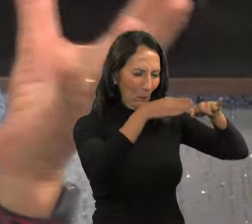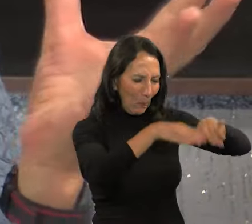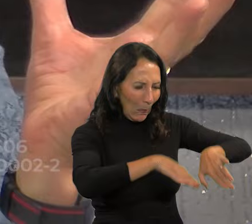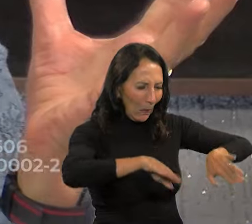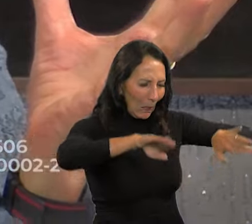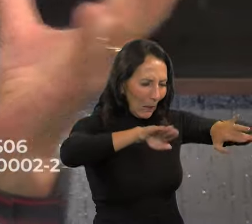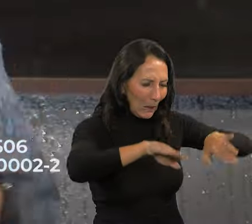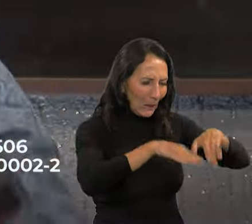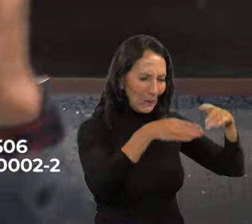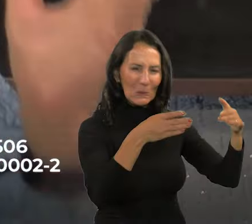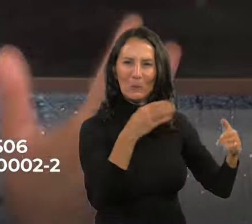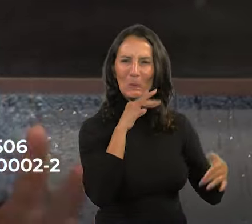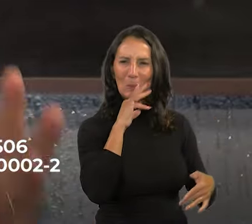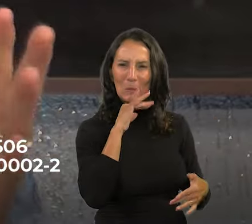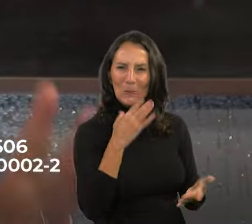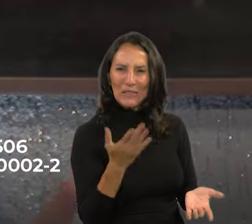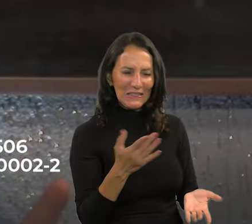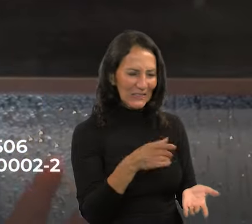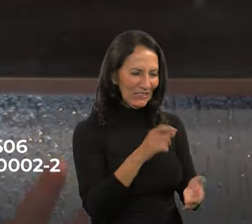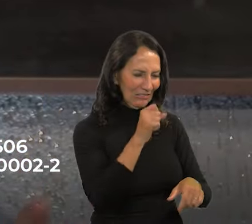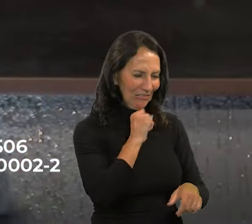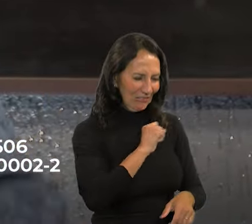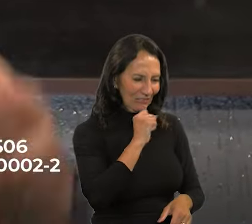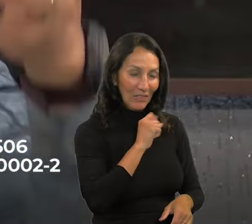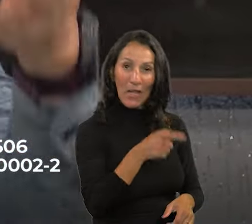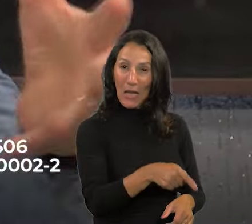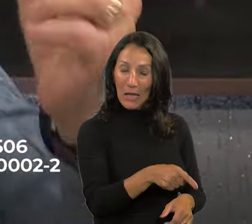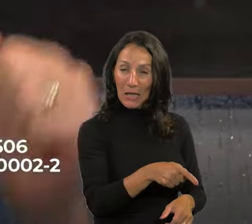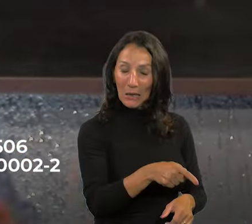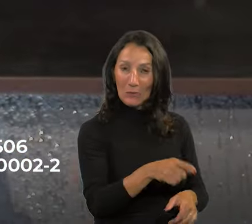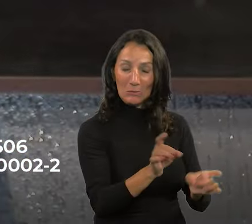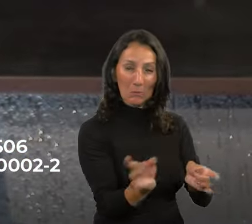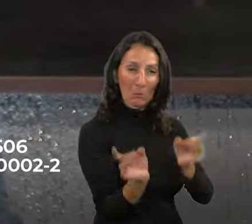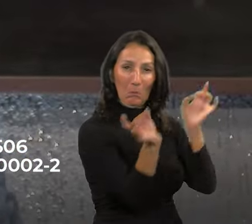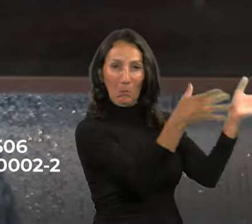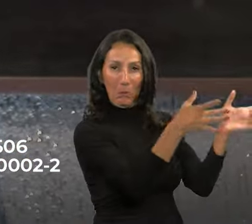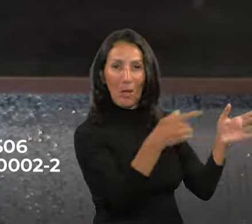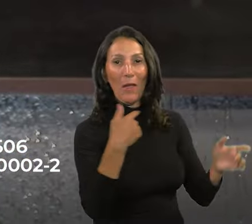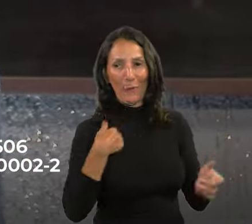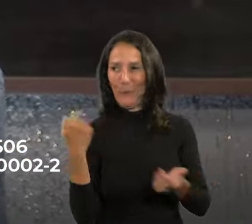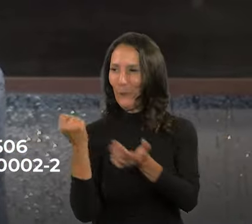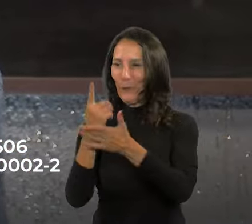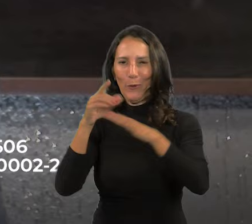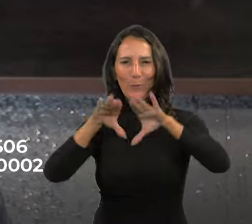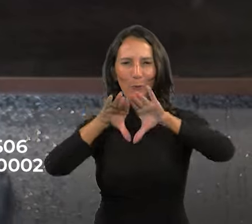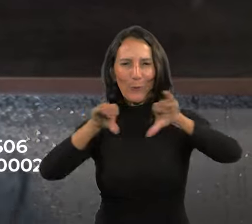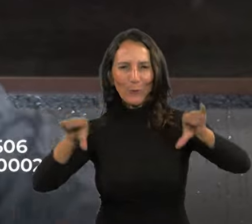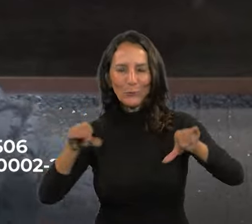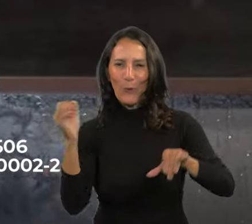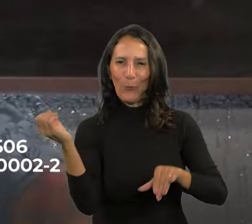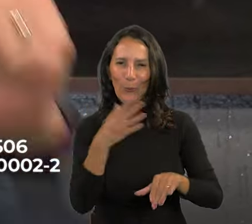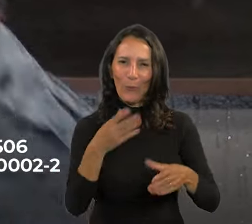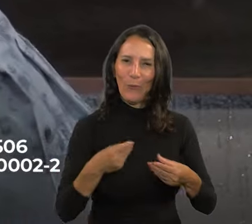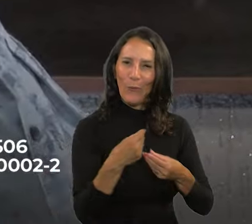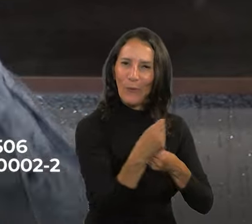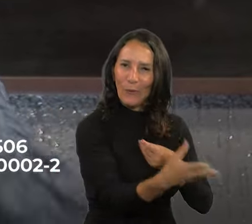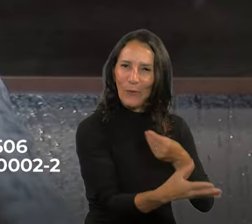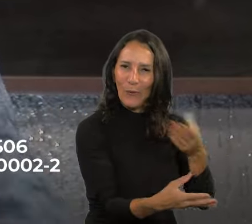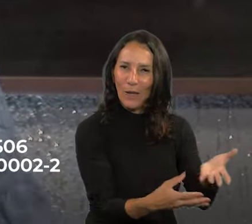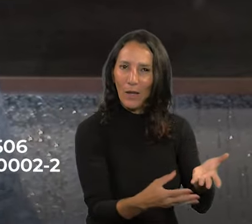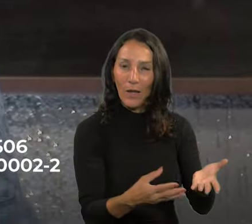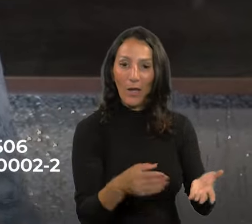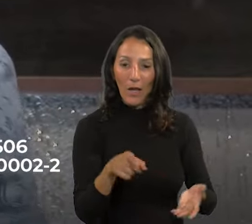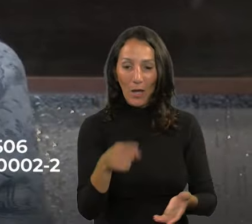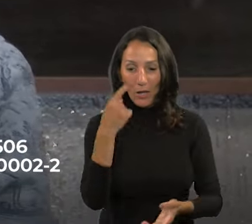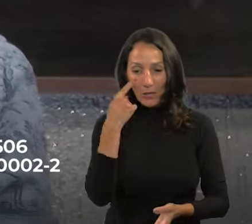sem o mínimo valor, vitalidade ou utilidade? Aí eu dou os colchões. Eu vi aquela criança e eu falo, olha, eu posso